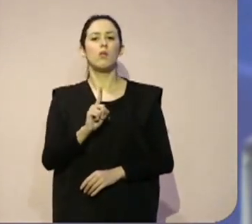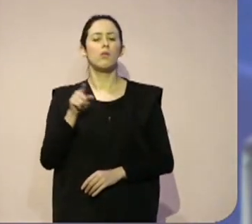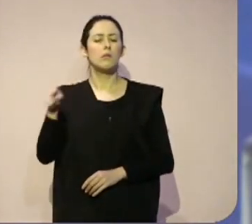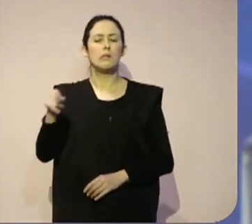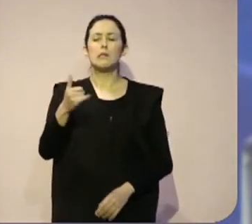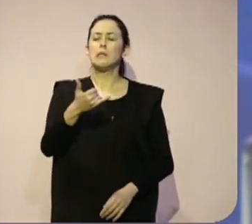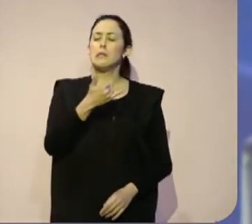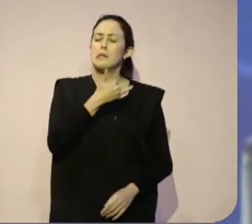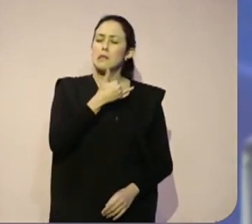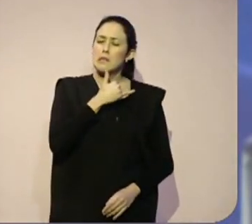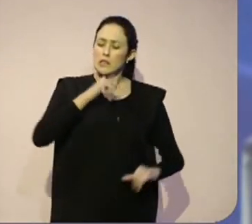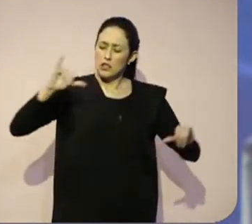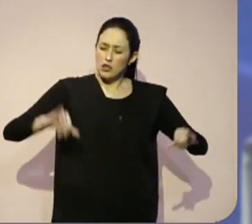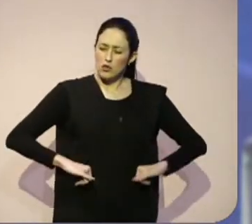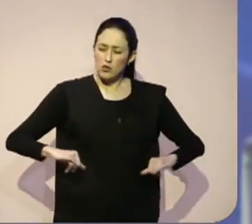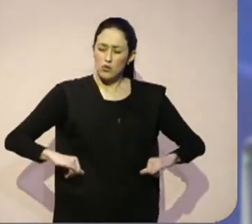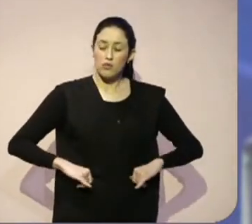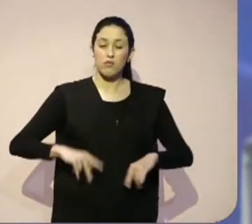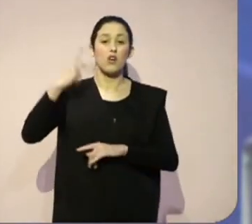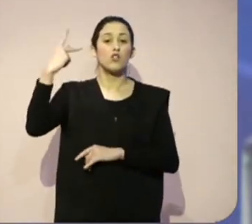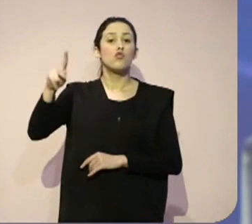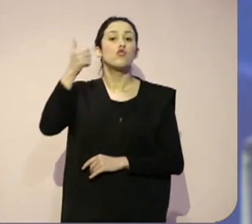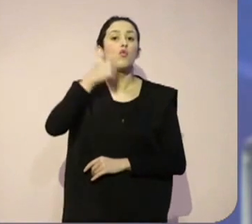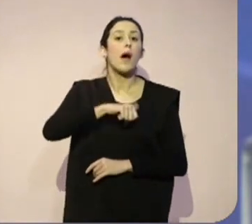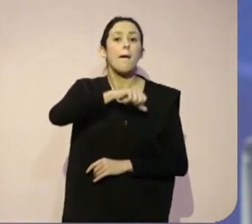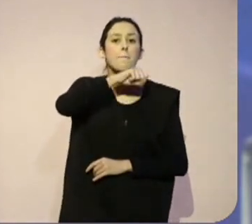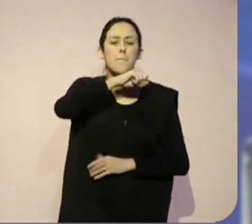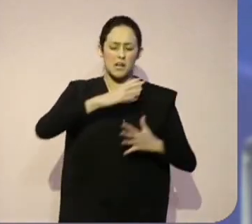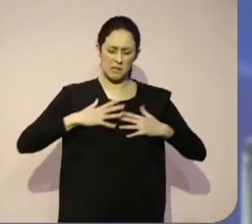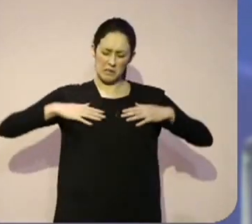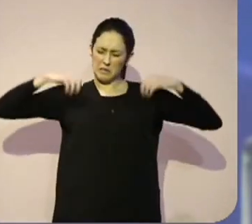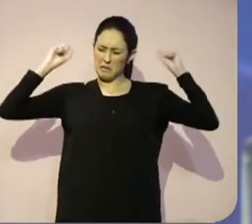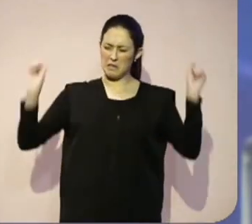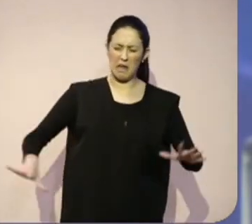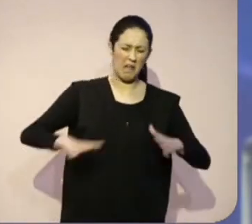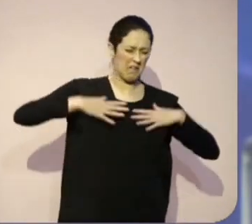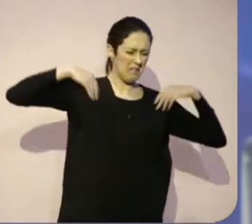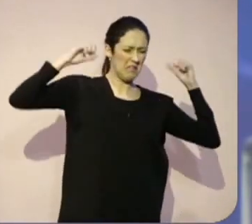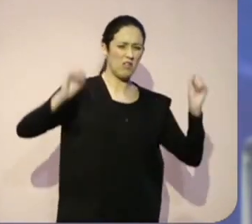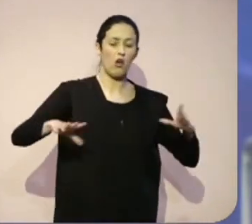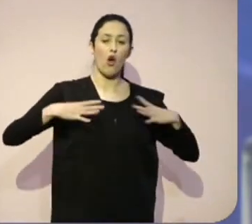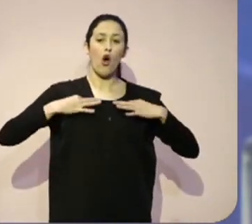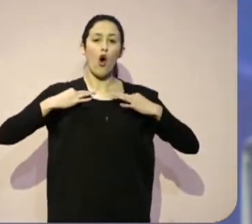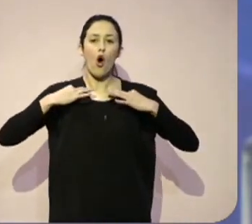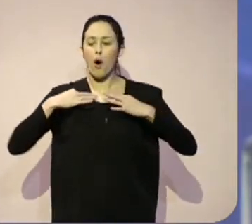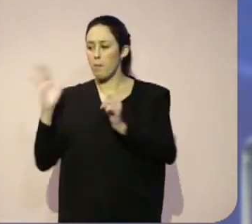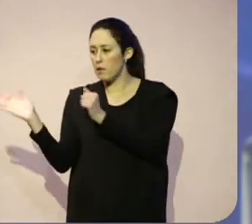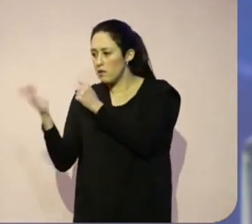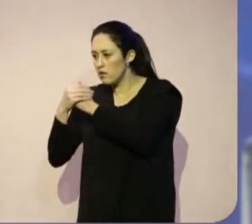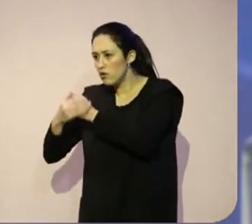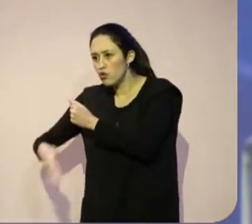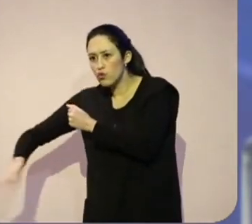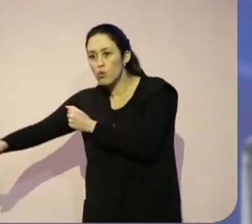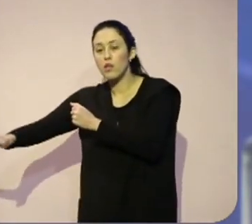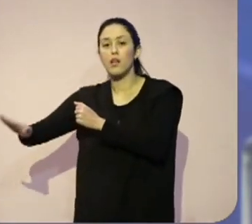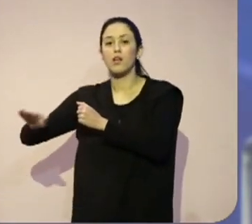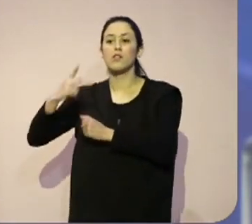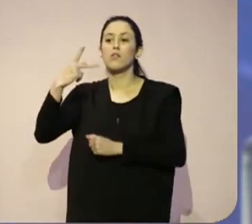sua mãe arrancou a sua roupa, pegou todas as suas vestes, escondeu para que ele não pudesse sair na